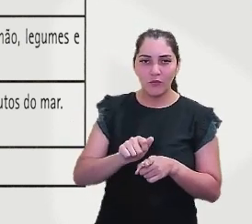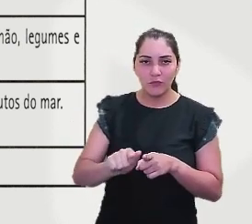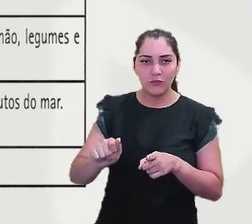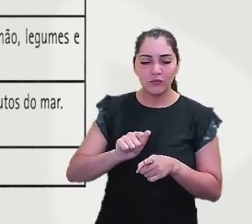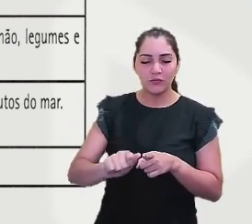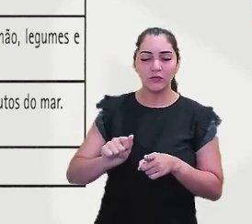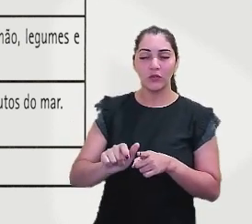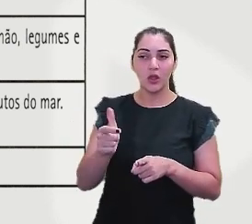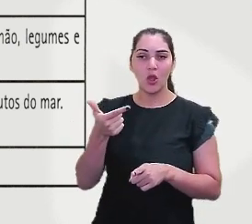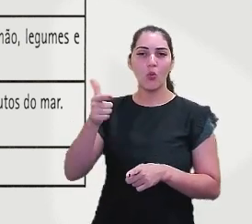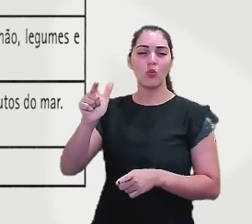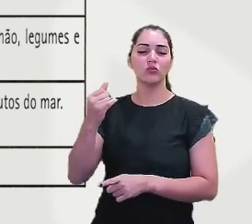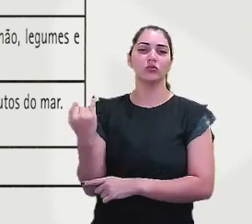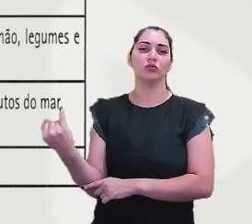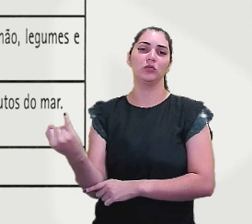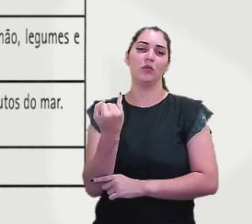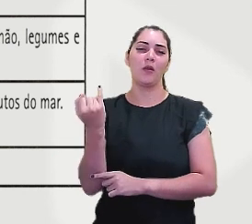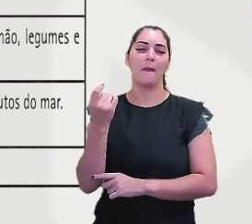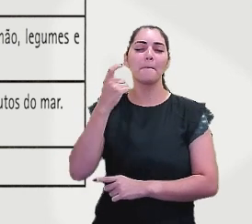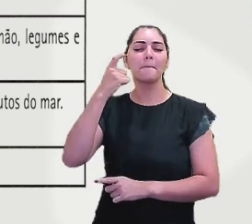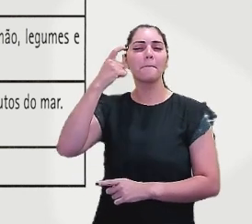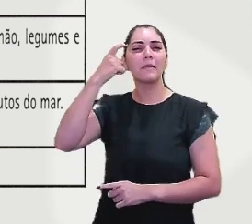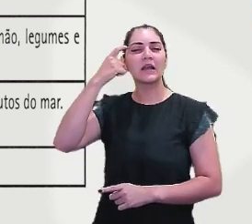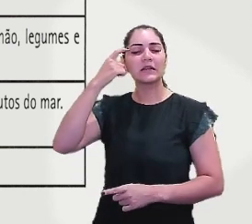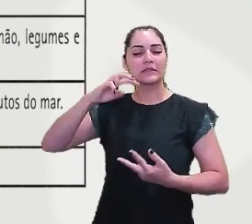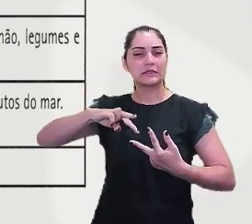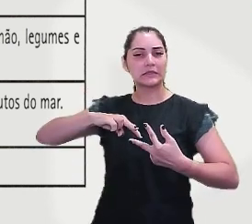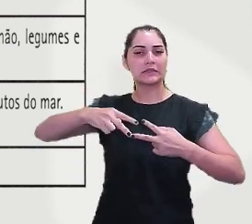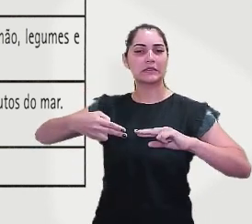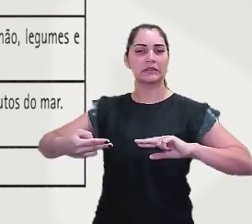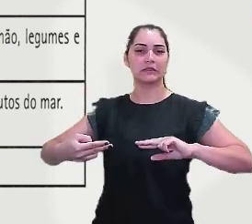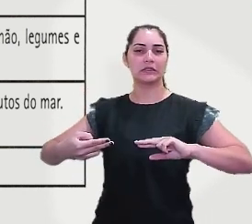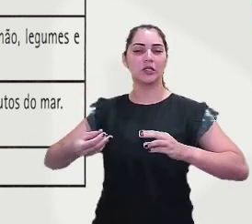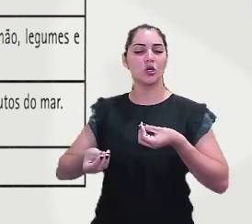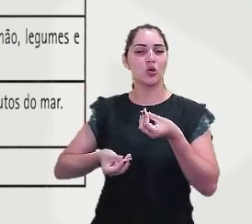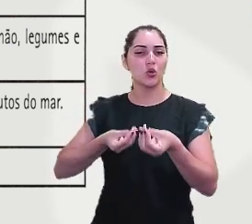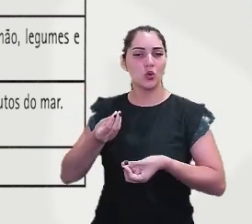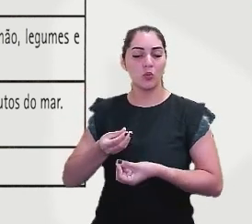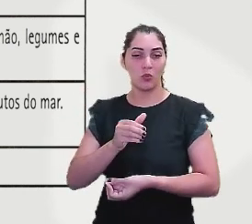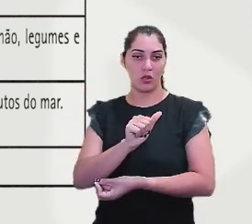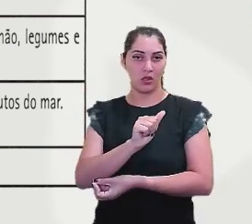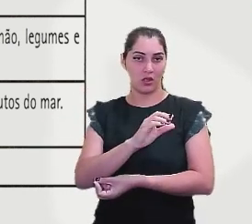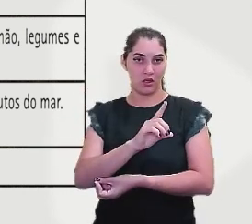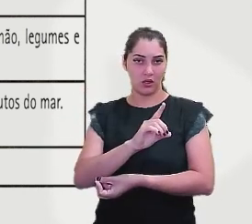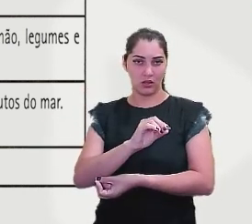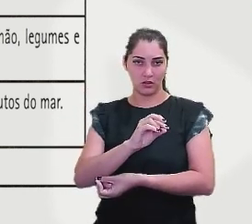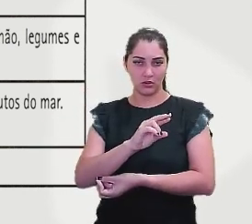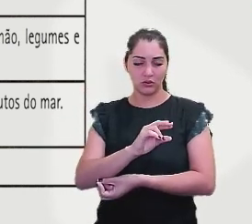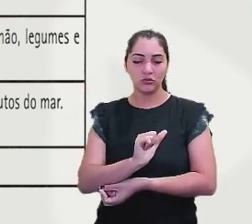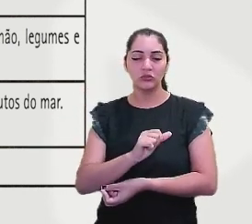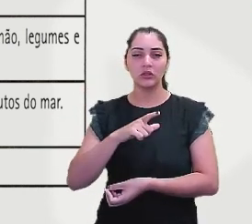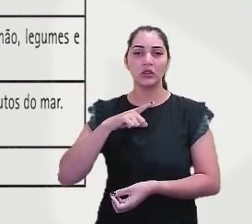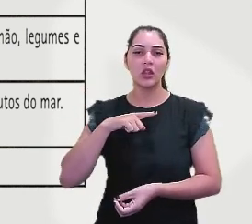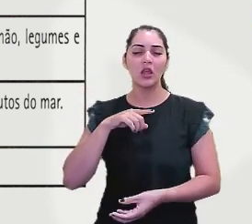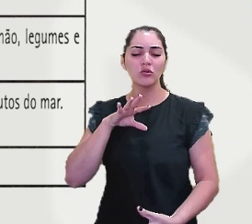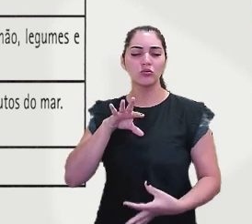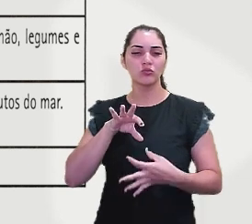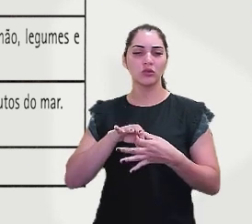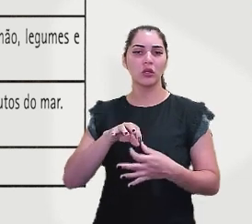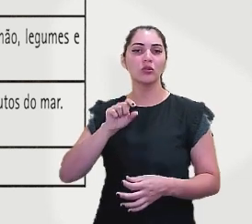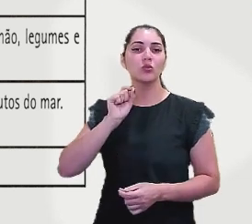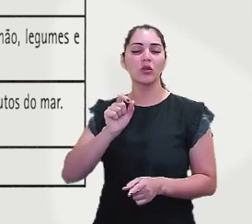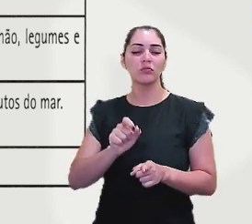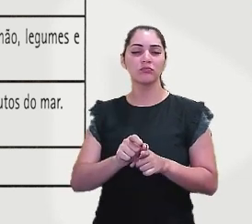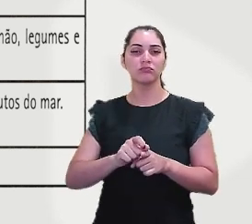importante. Pensa em DNA, pensa em RNA, que são conhecidos como os ácidos nucleicos. Tem a ver com quem, gente? Com